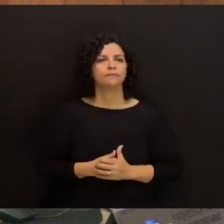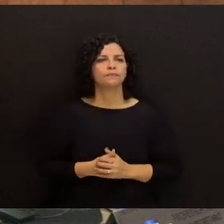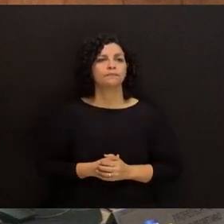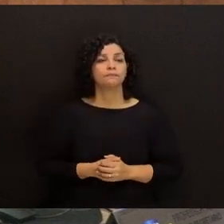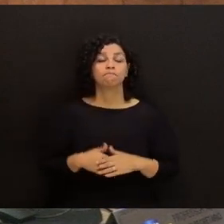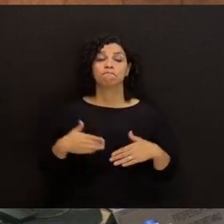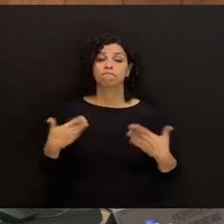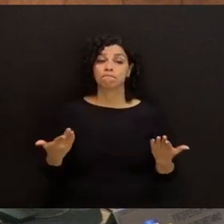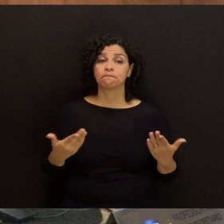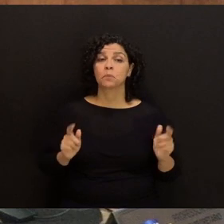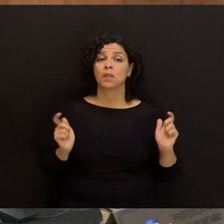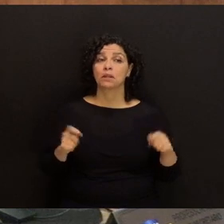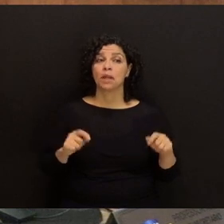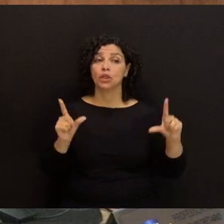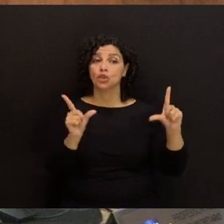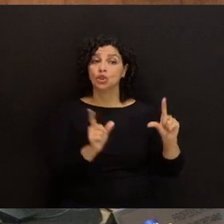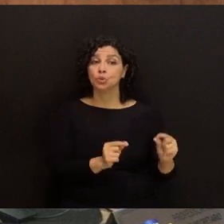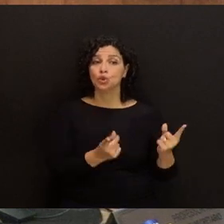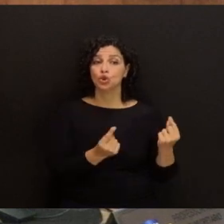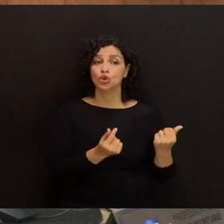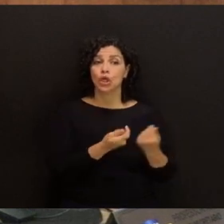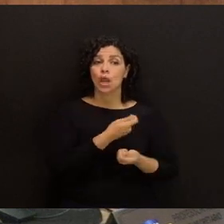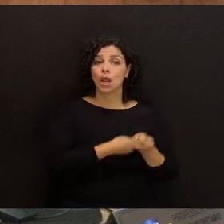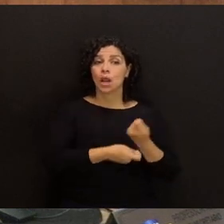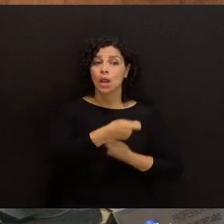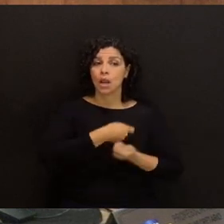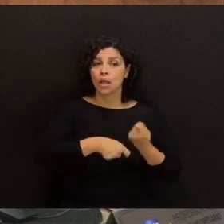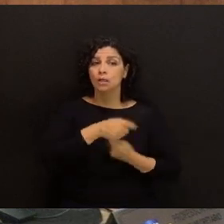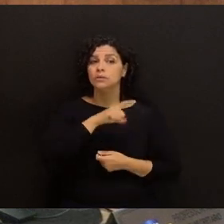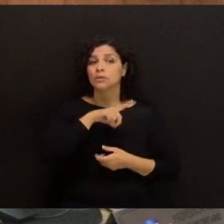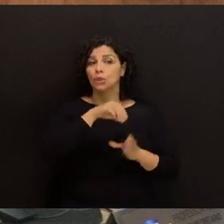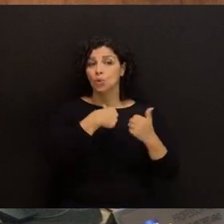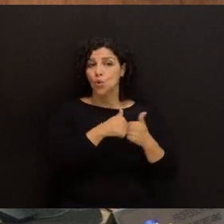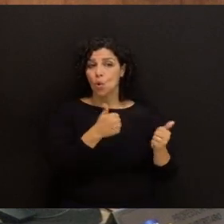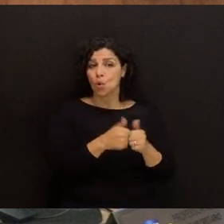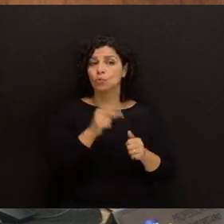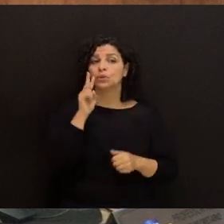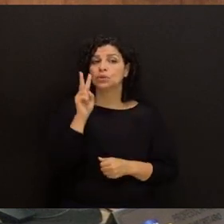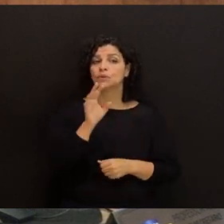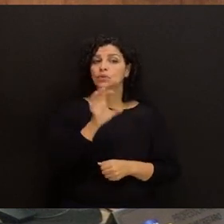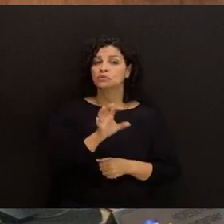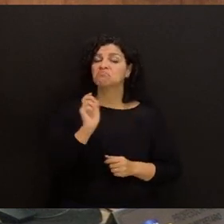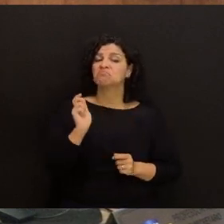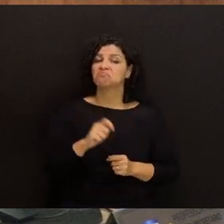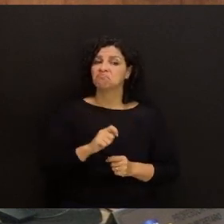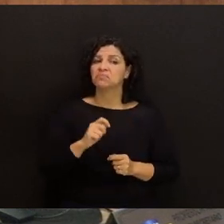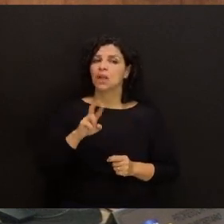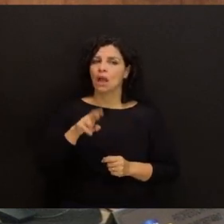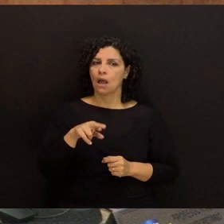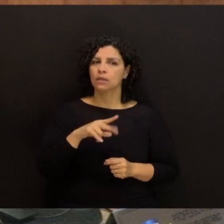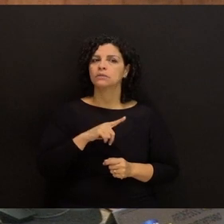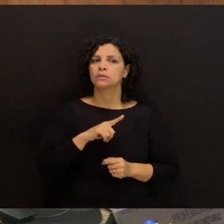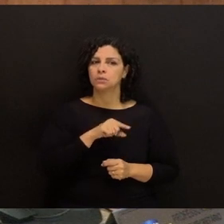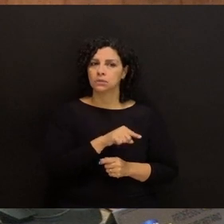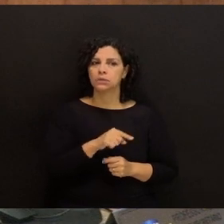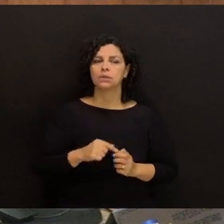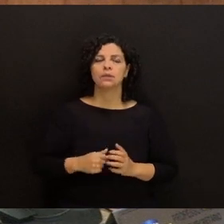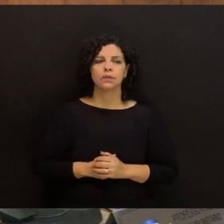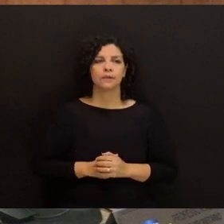é uma tendência diminui o dinheiro na circulação eu vejo hoje que tem assim uma